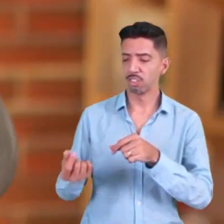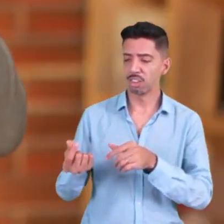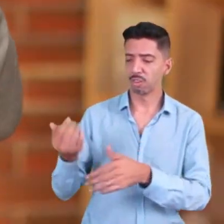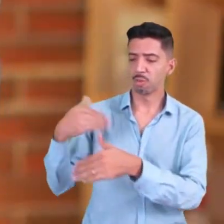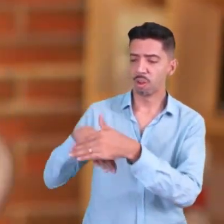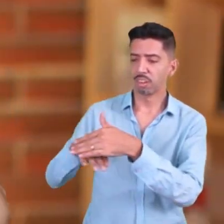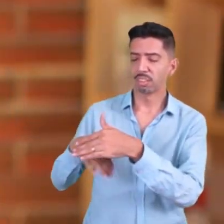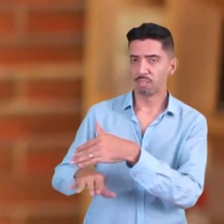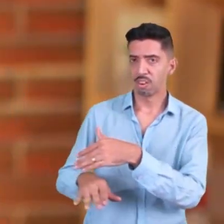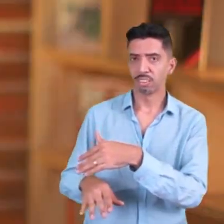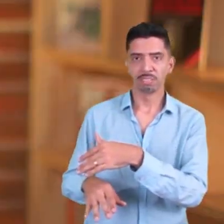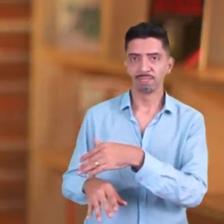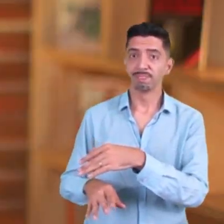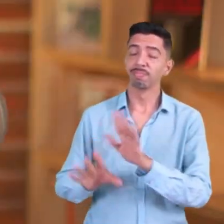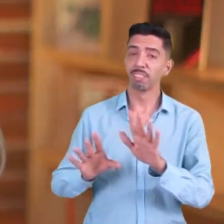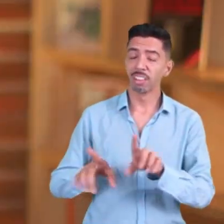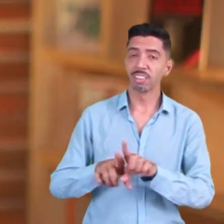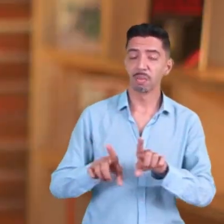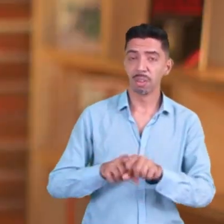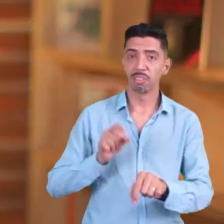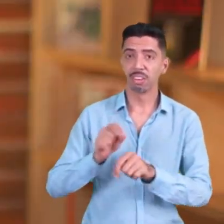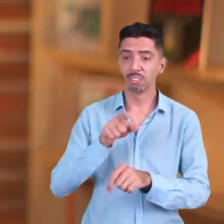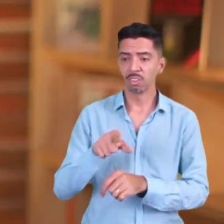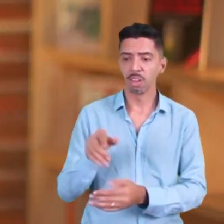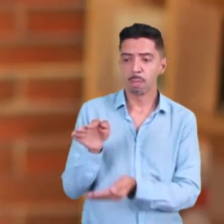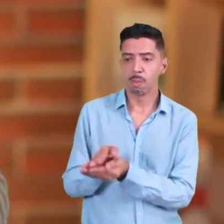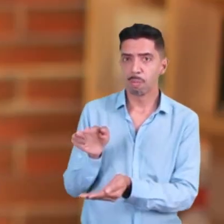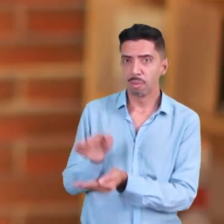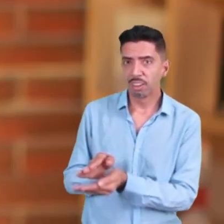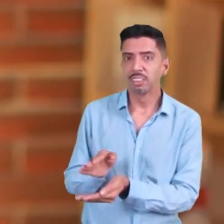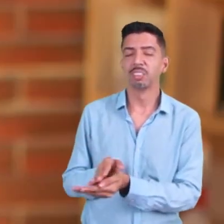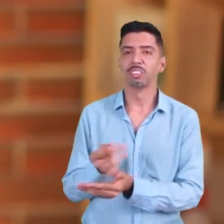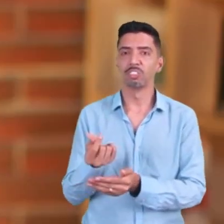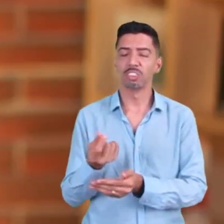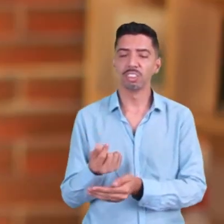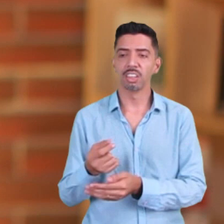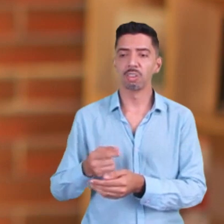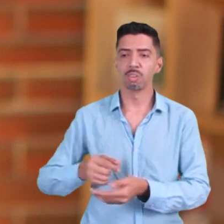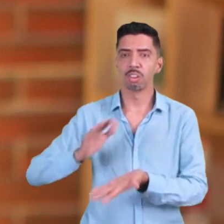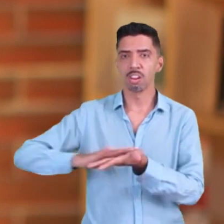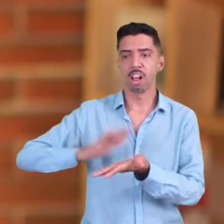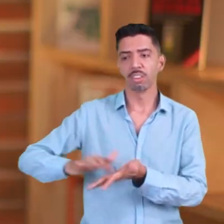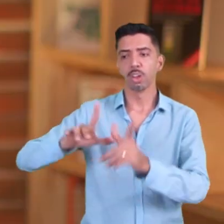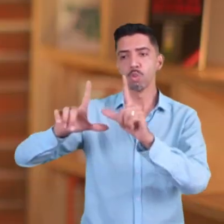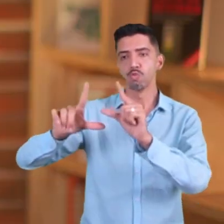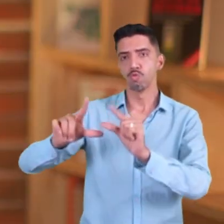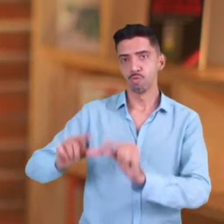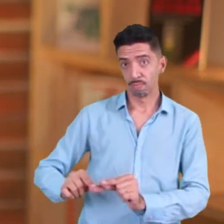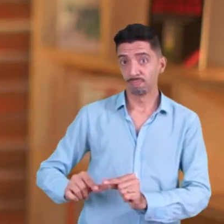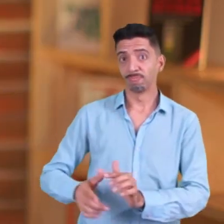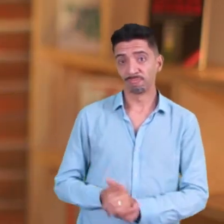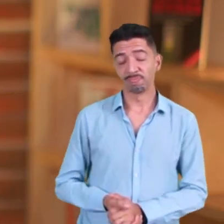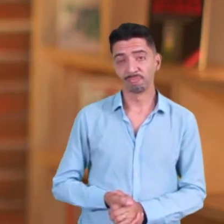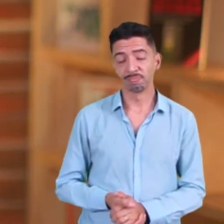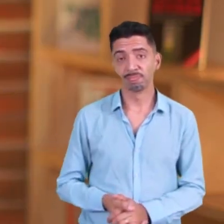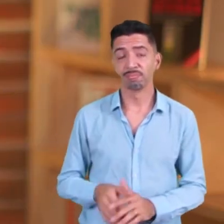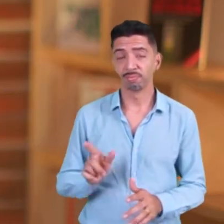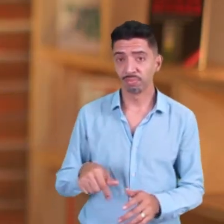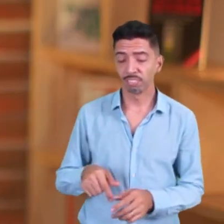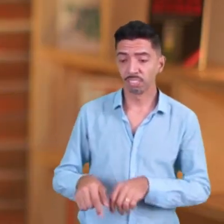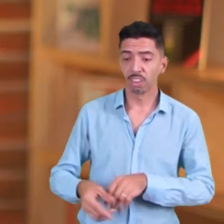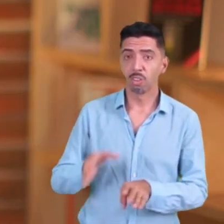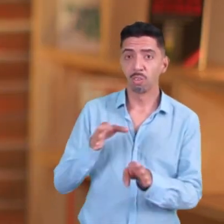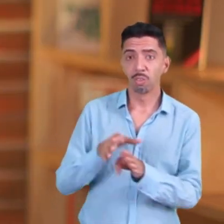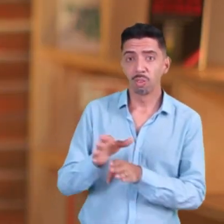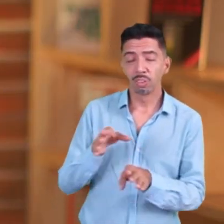sim poupando, reduzindo excessos e gastos dentro das nossas casas. Este é o ensinamento que a educação